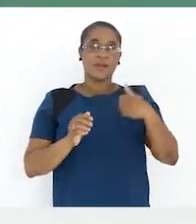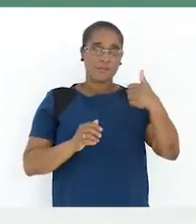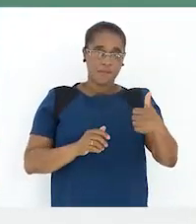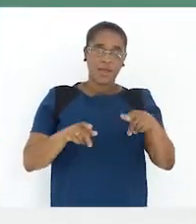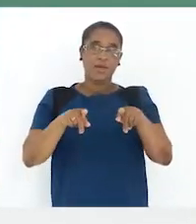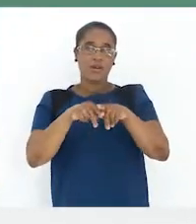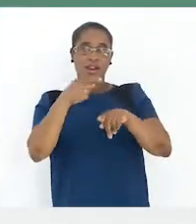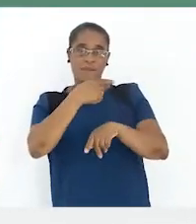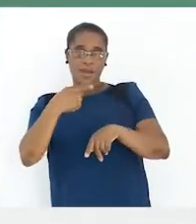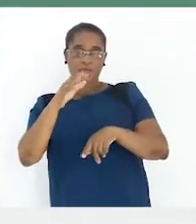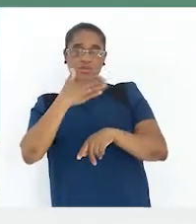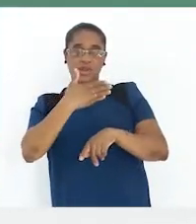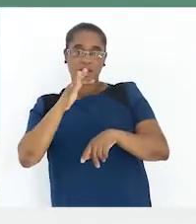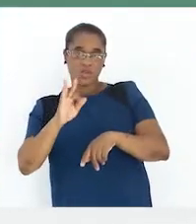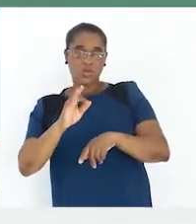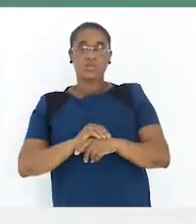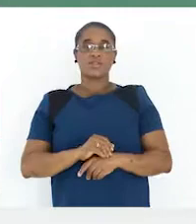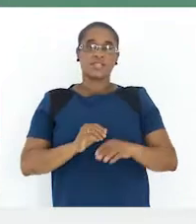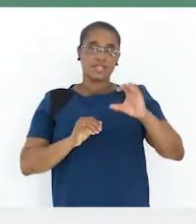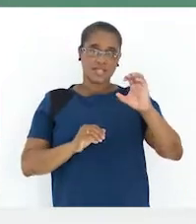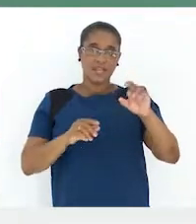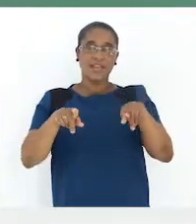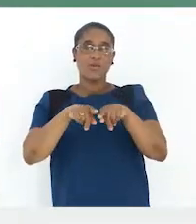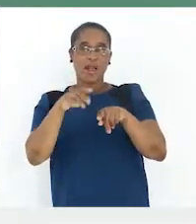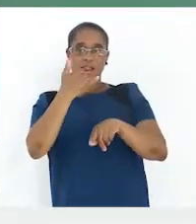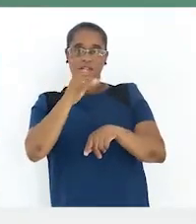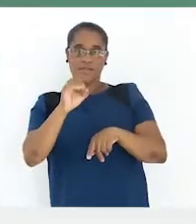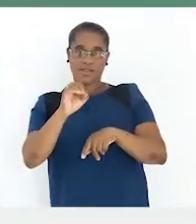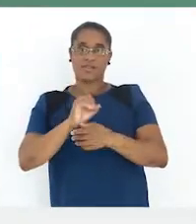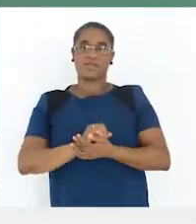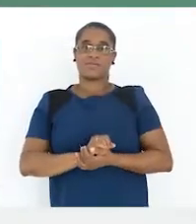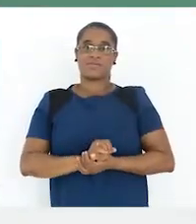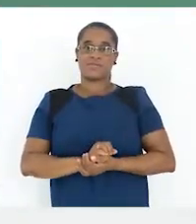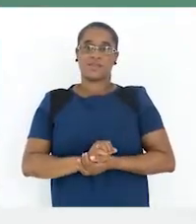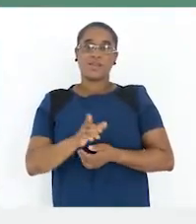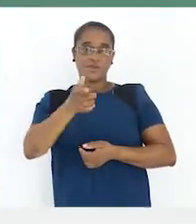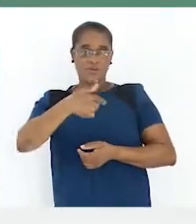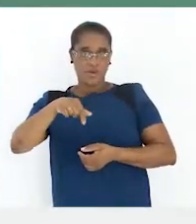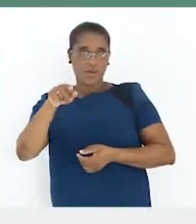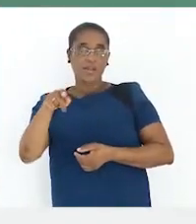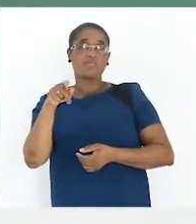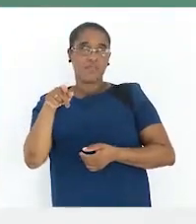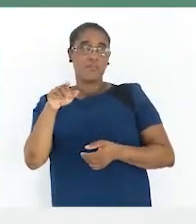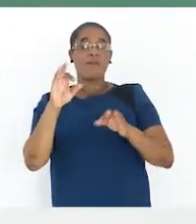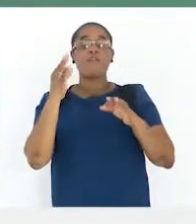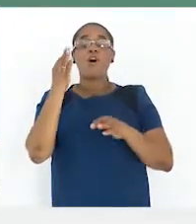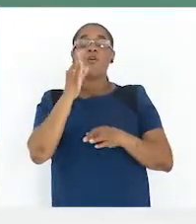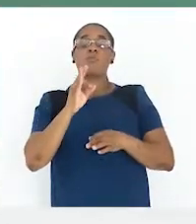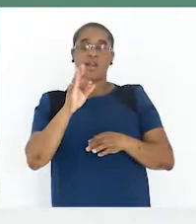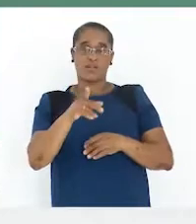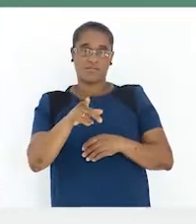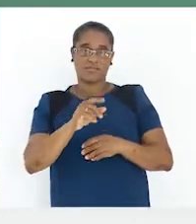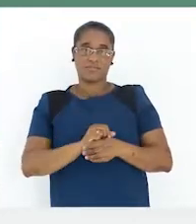14 e o C é igual a 20. Bom, nós temos a fórmula. Na